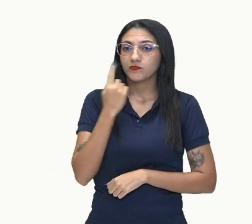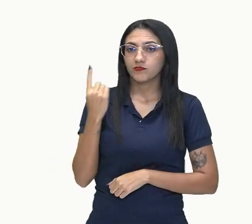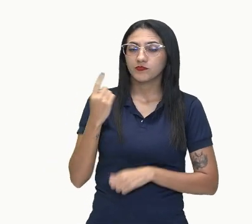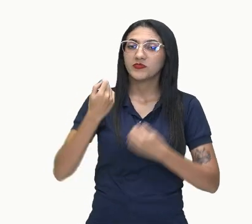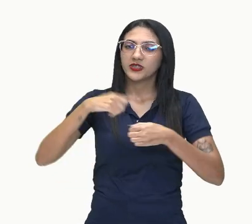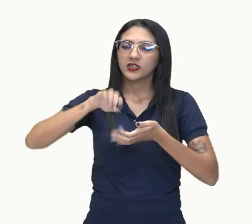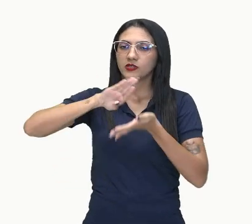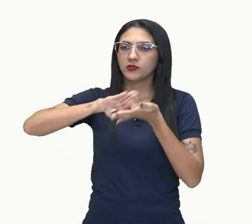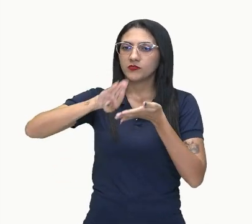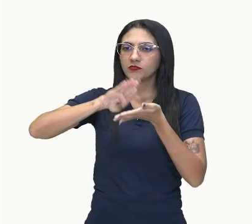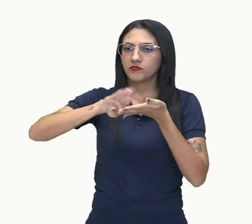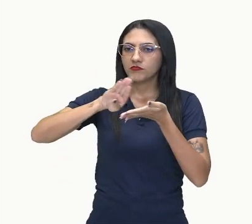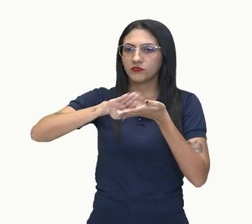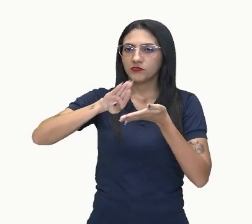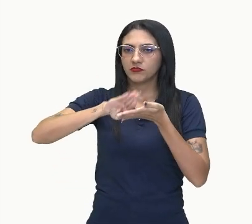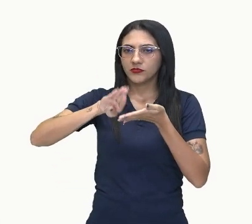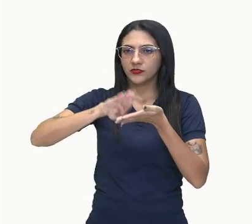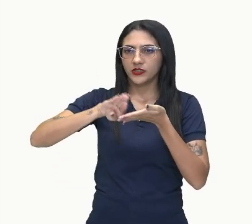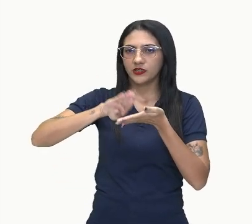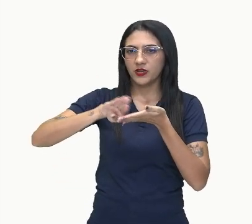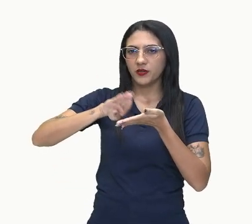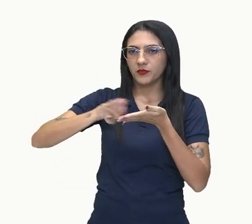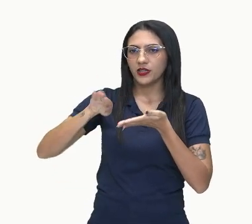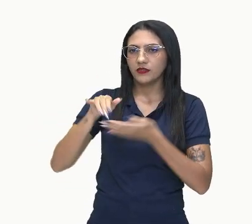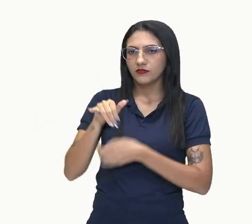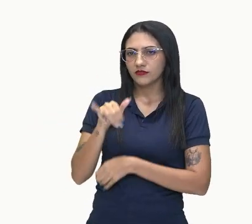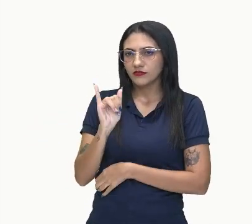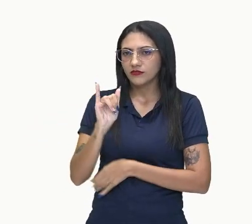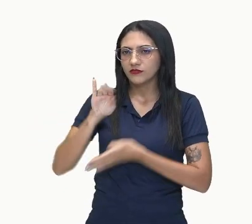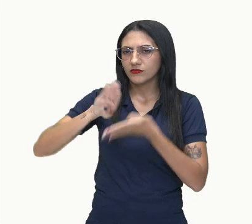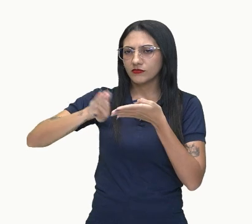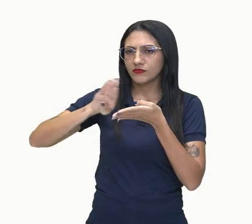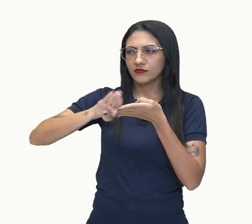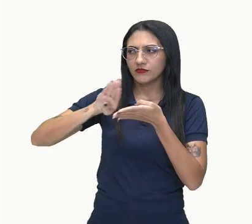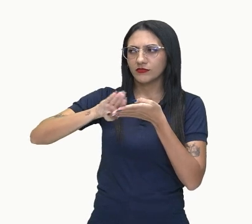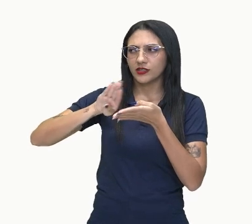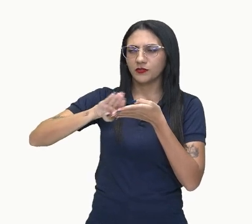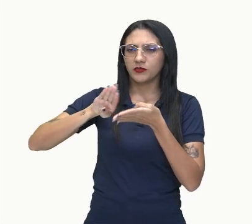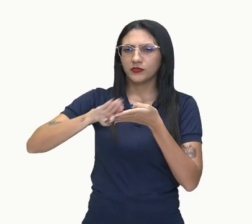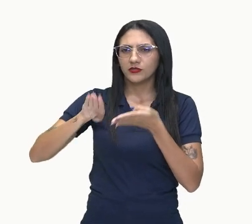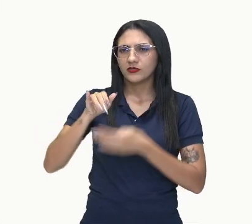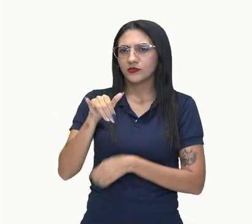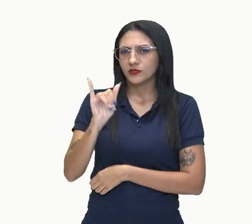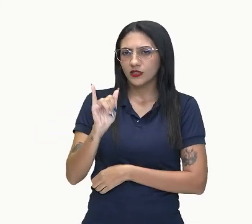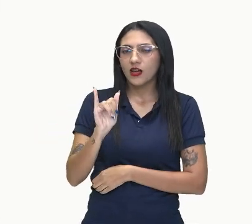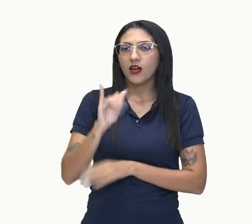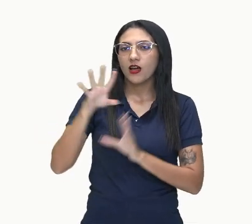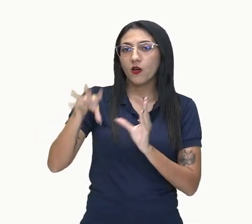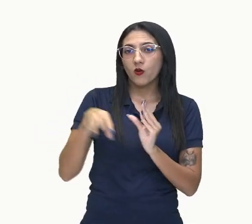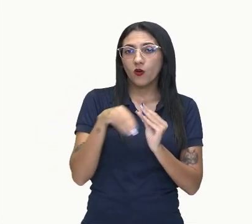Y, ok? E depois acrescentar o IER.